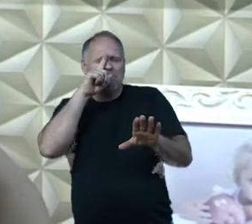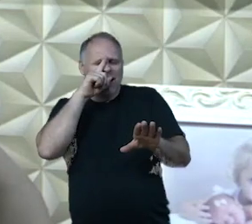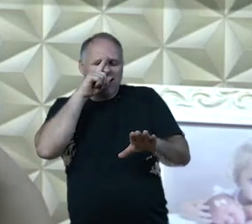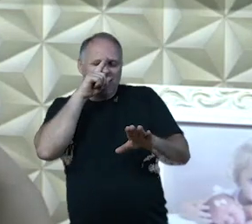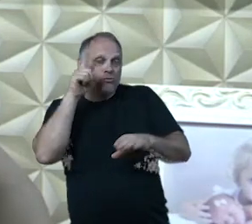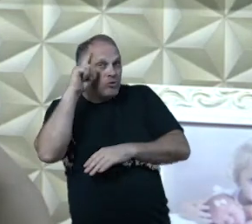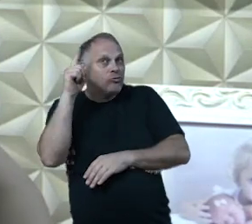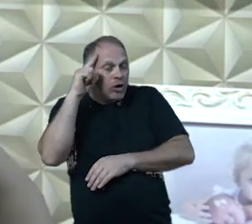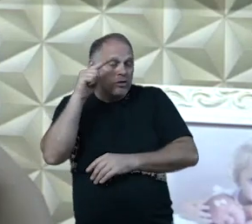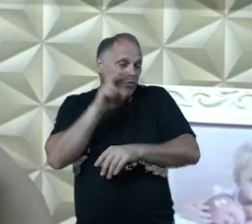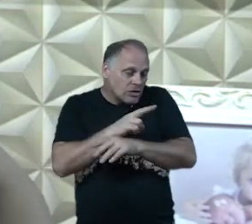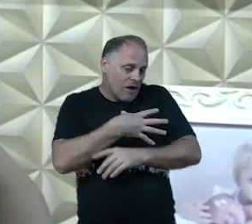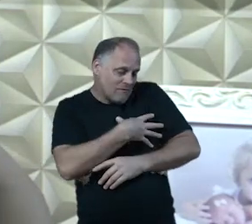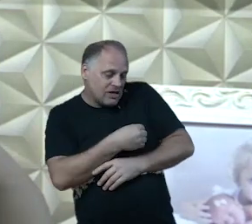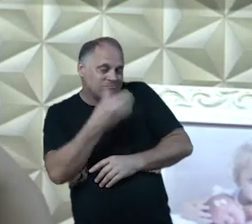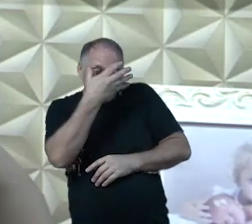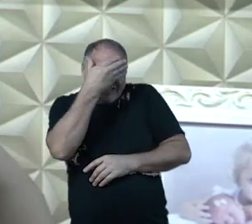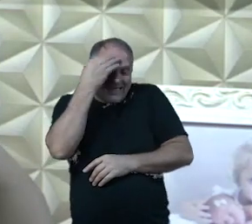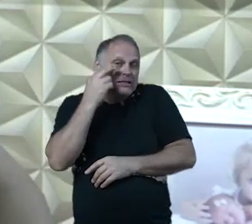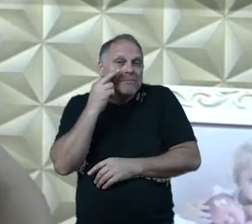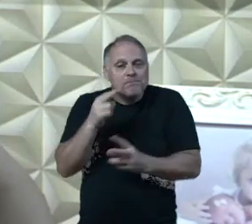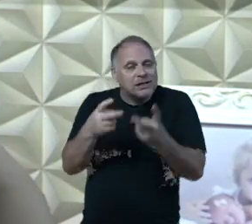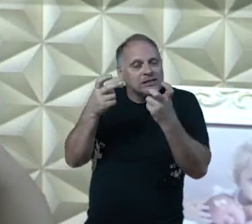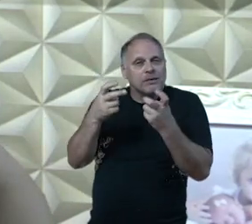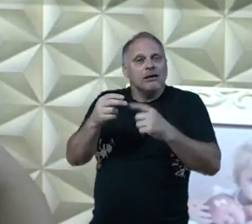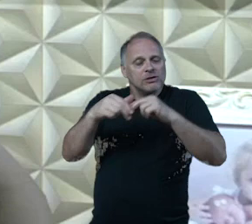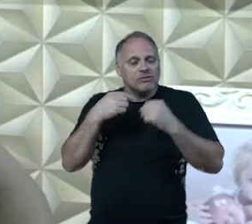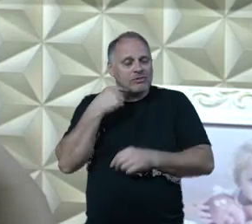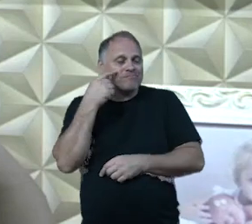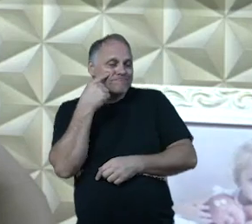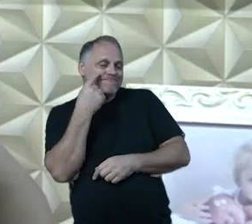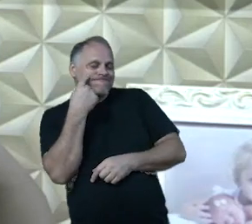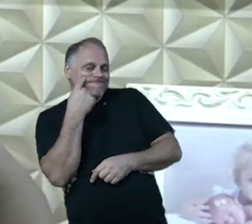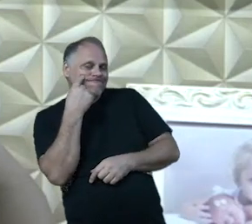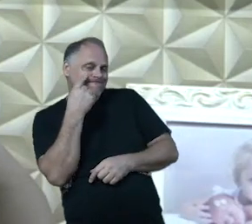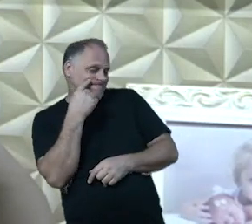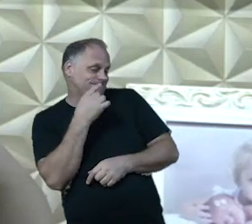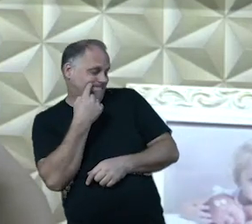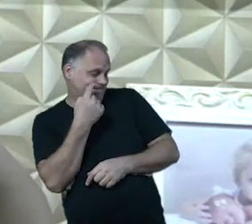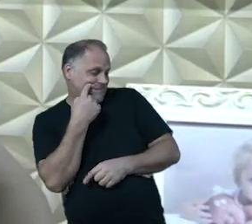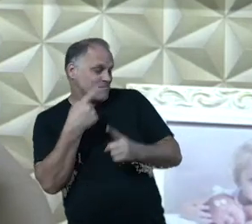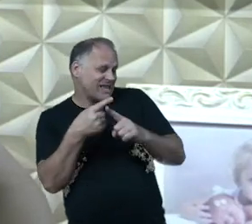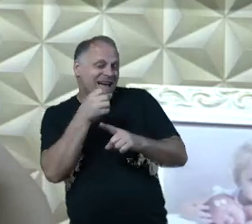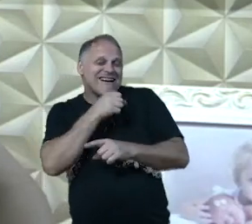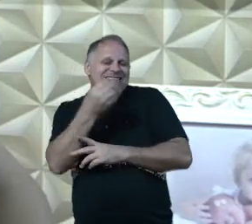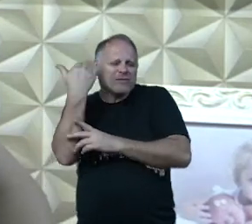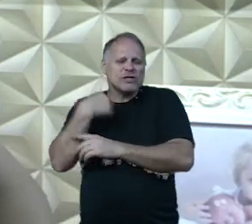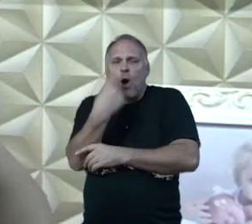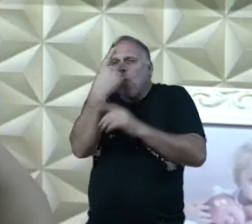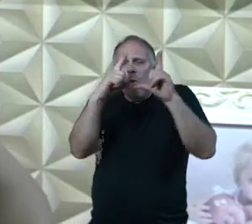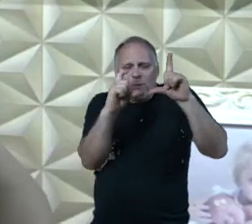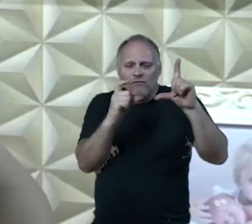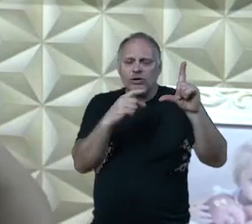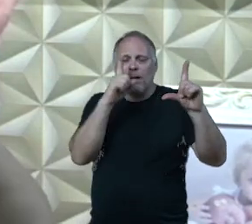mães na correria de atender o filho nem se lembram, assim. Eu fiquei fazendo esse exercício que antigamente a gente não tinha, né? A gente tinha uma